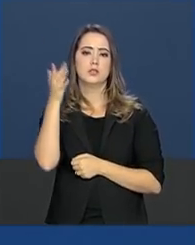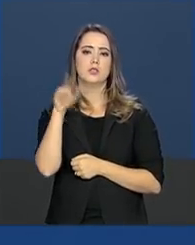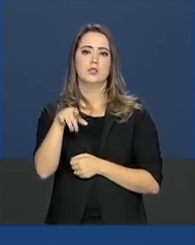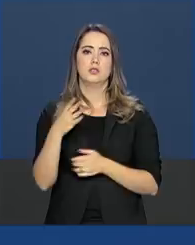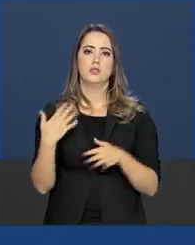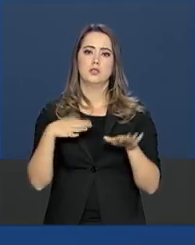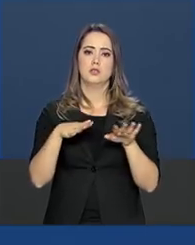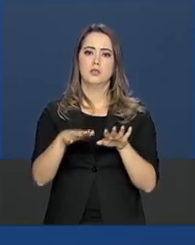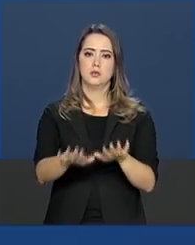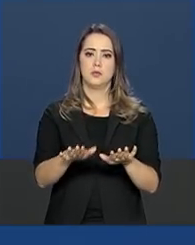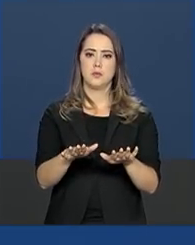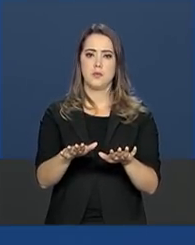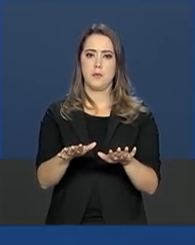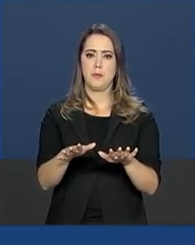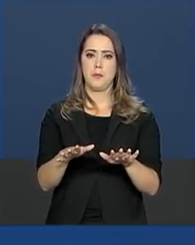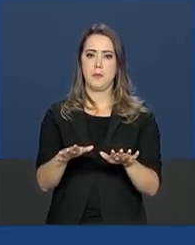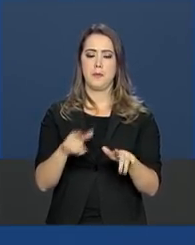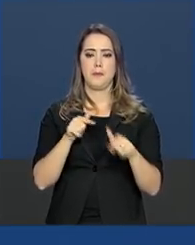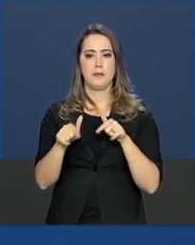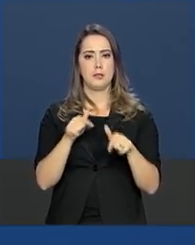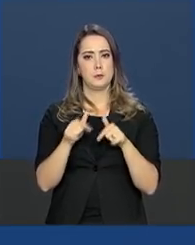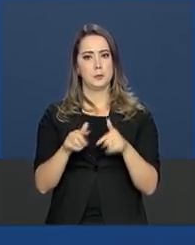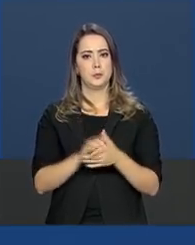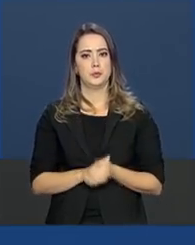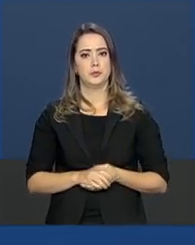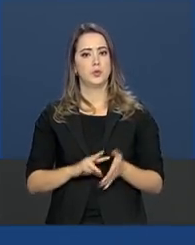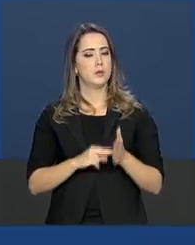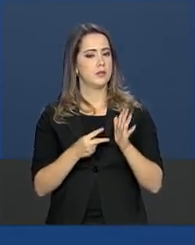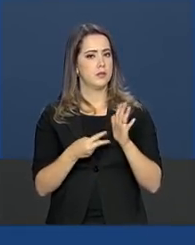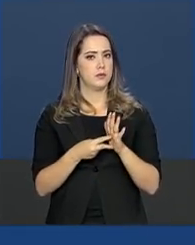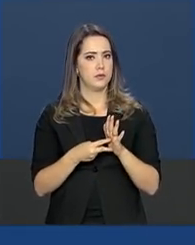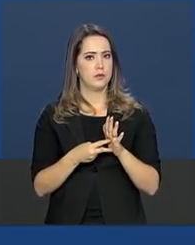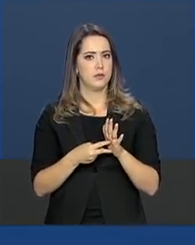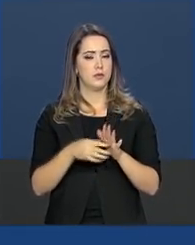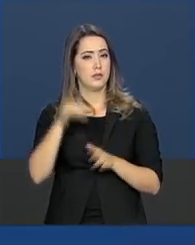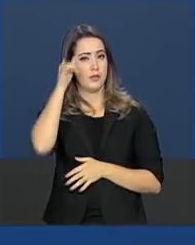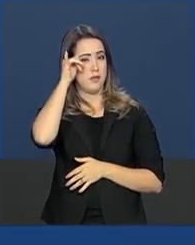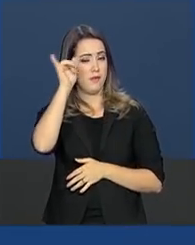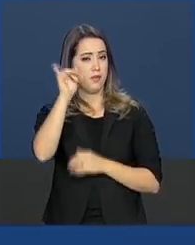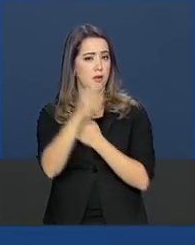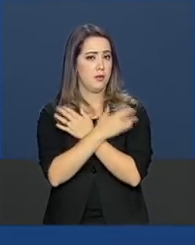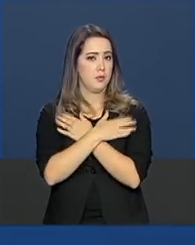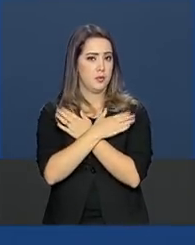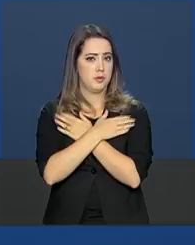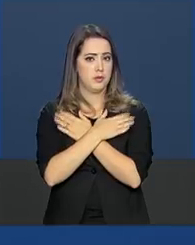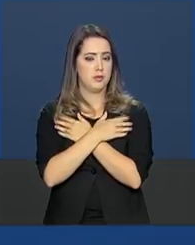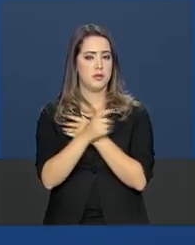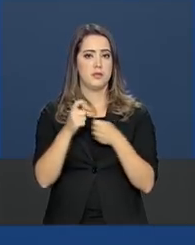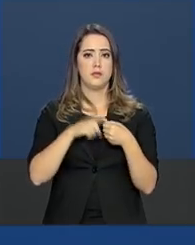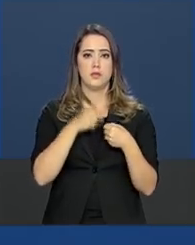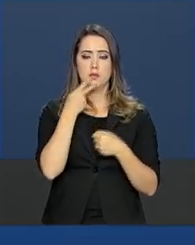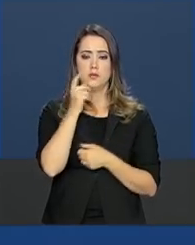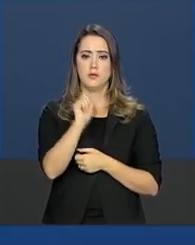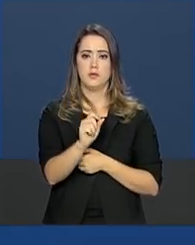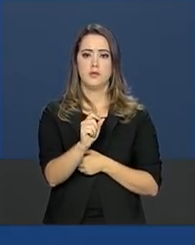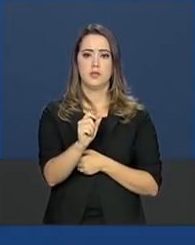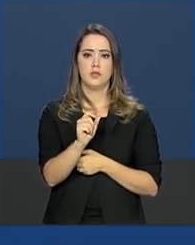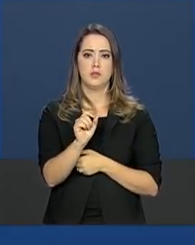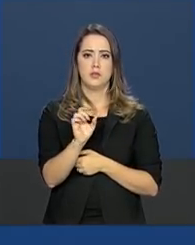a inserção no mercado de trabalho. Ou seja, o combate à pobreza, volto a dizer, não